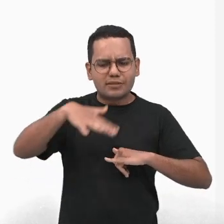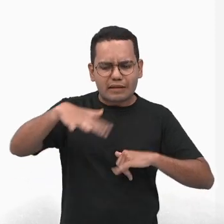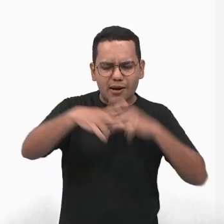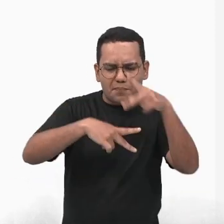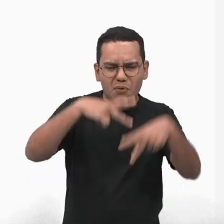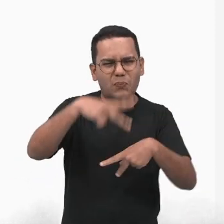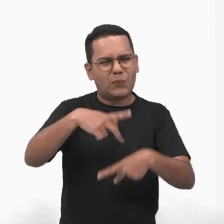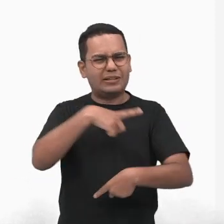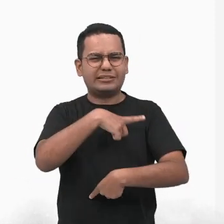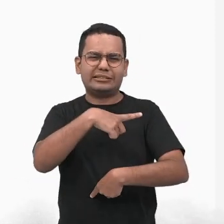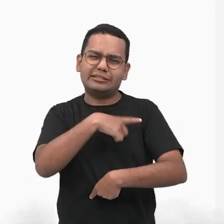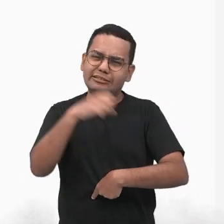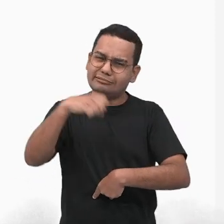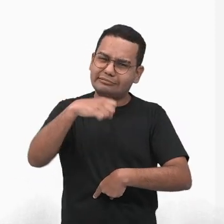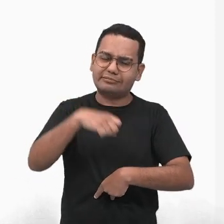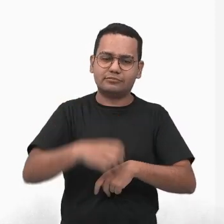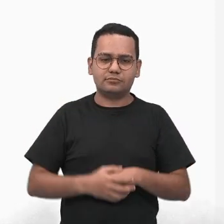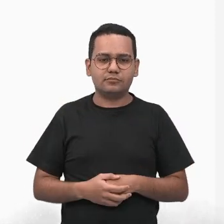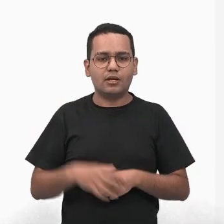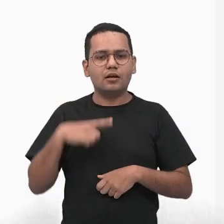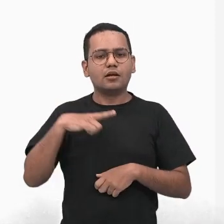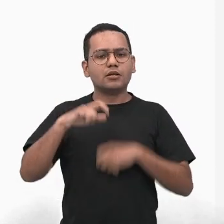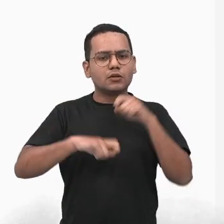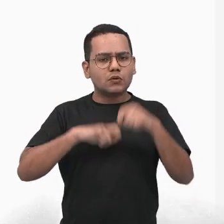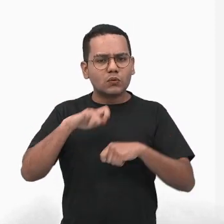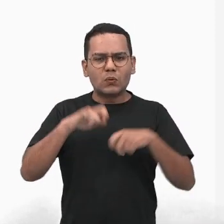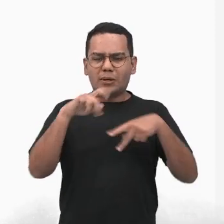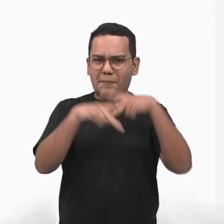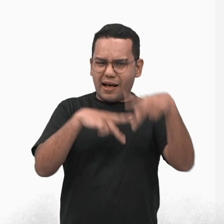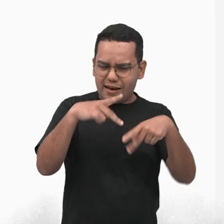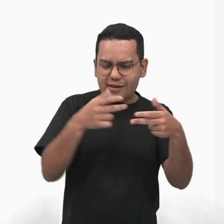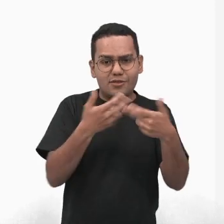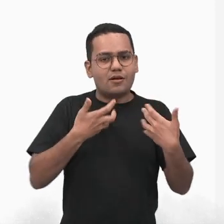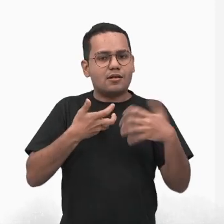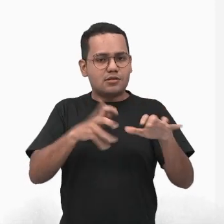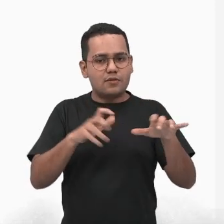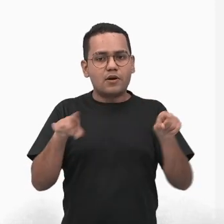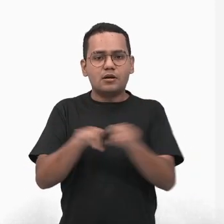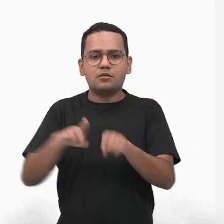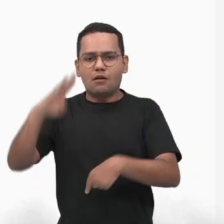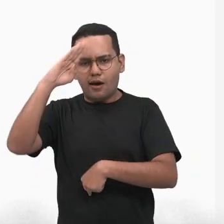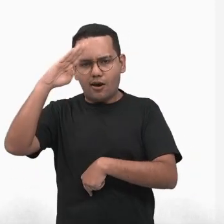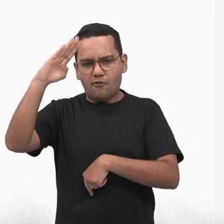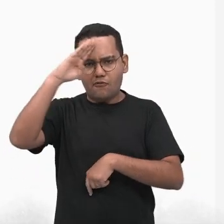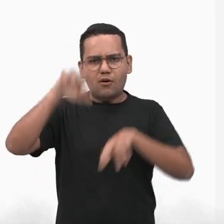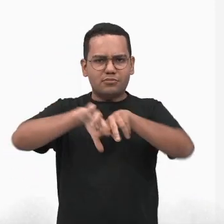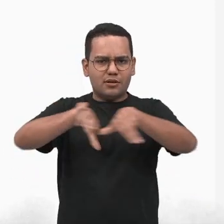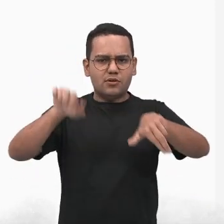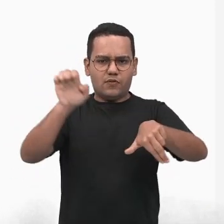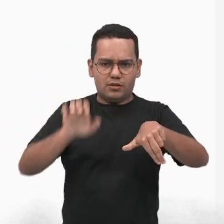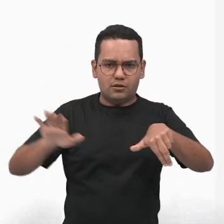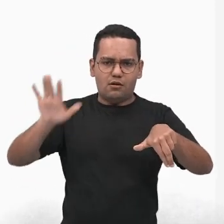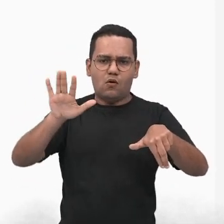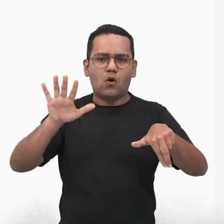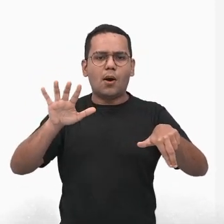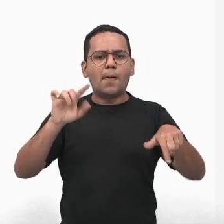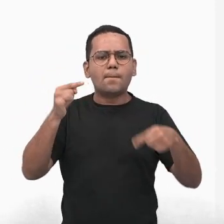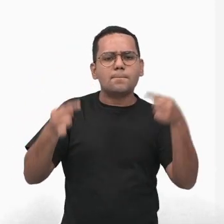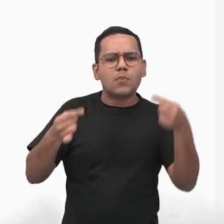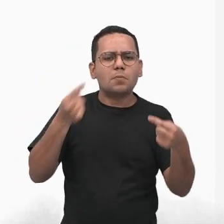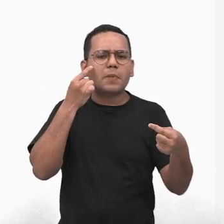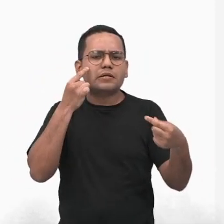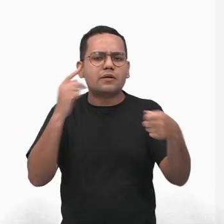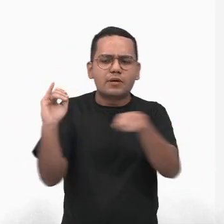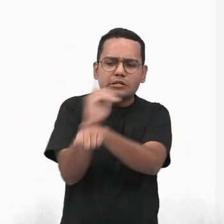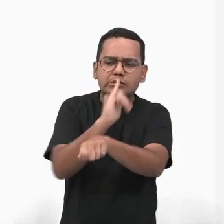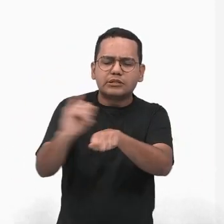revoltas populares e a deserção de soldados de várias regiões da Europa, enquanto os políticos procuravam uma solução diplomática